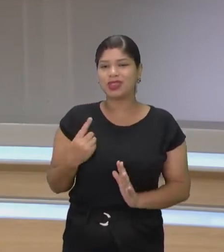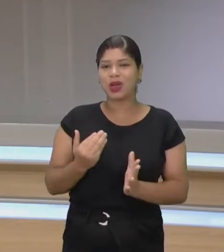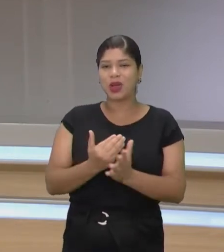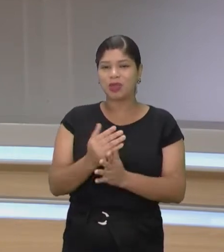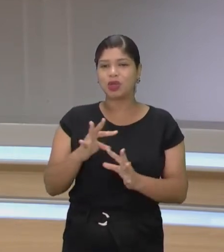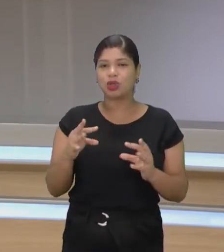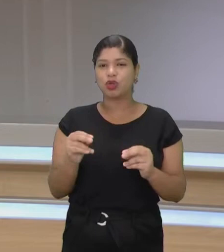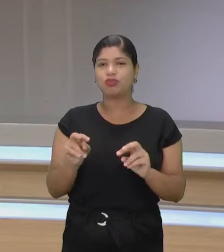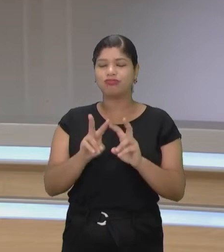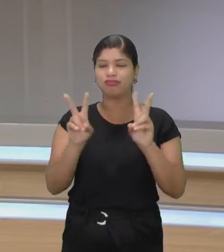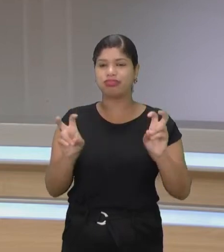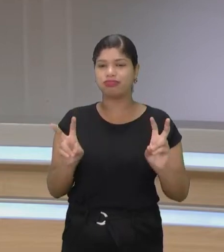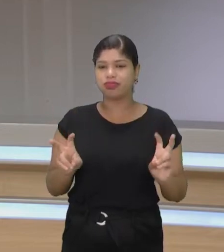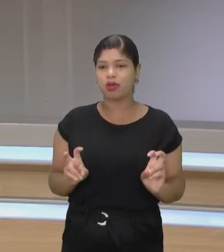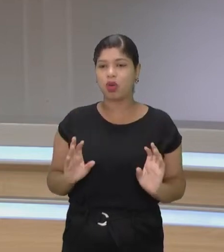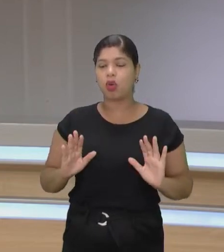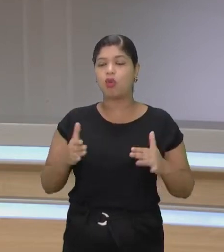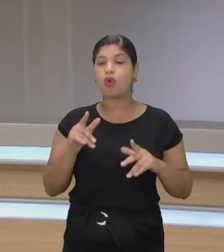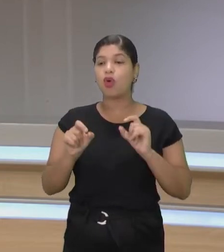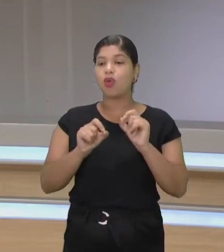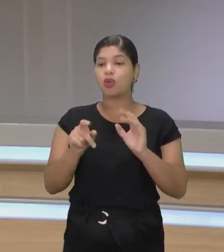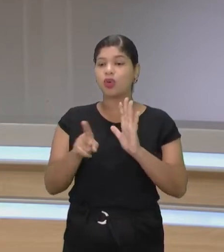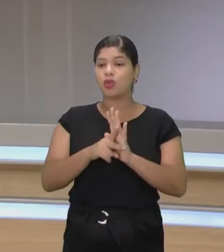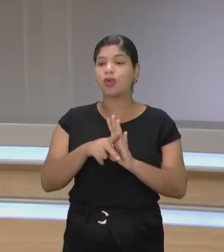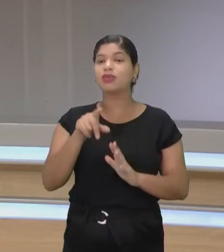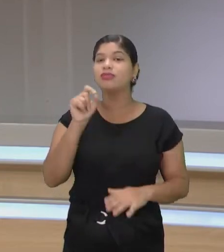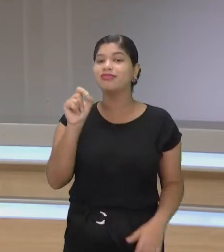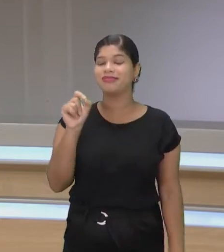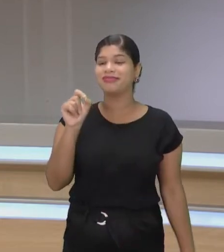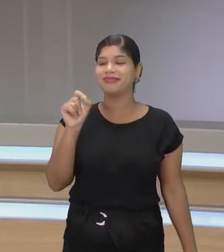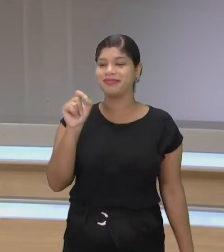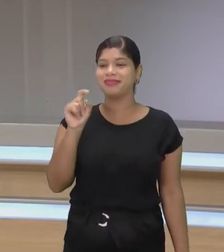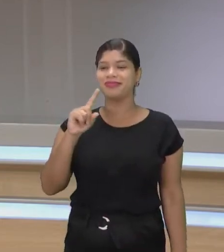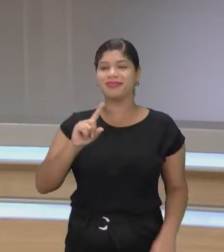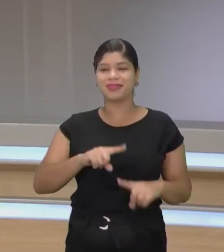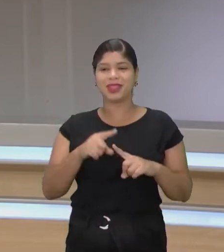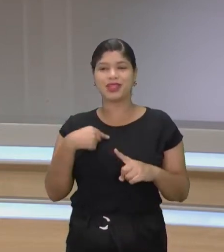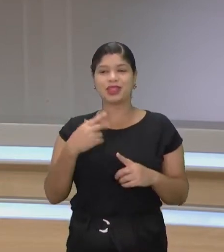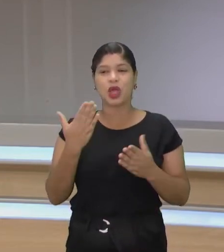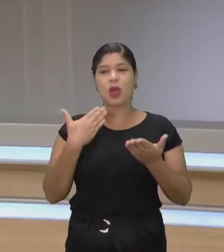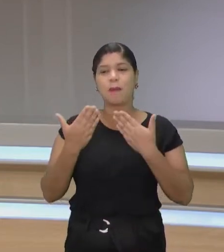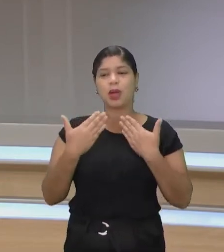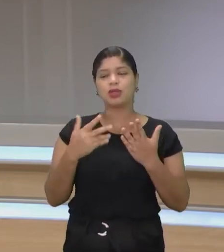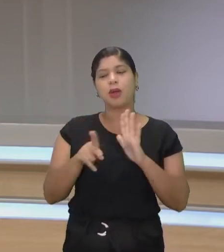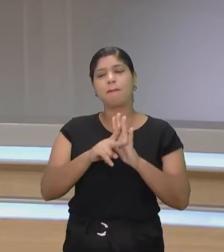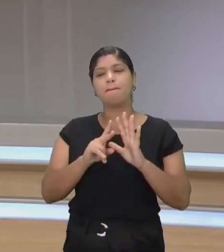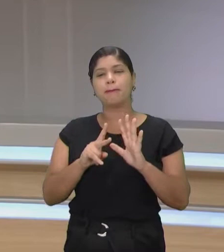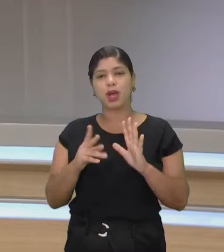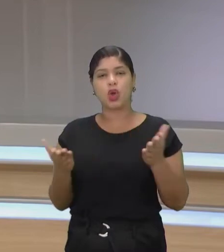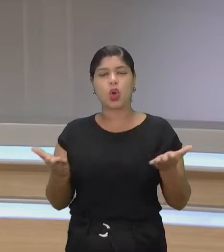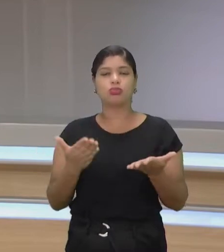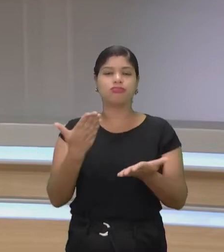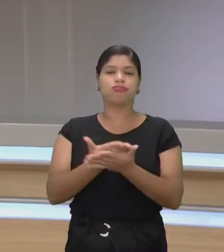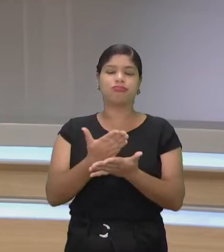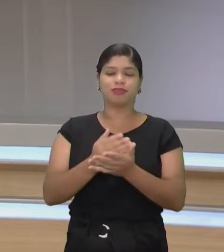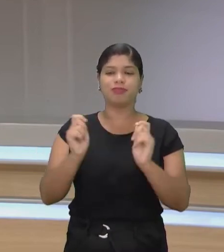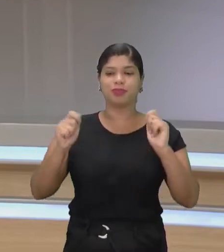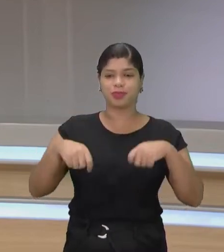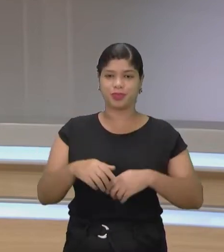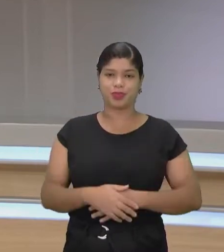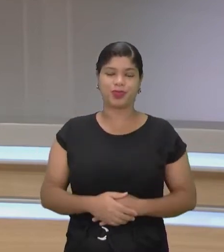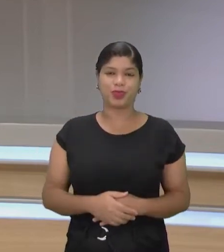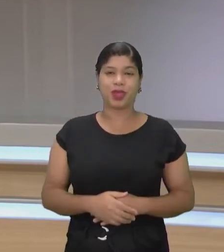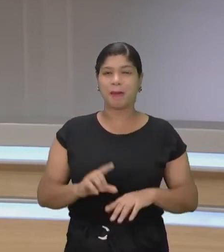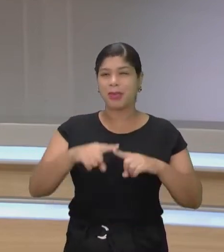todo o assunto, né? Com foco agora sobre a taxa, mas a gente vai conversando isso ao longo dessa aula. E, bem,